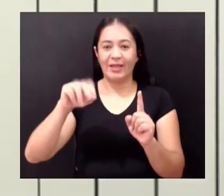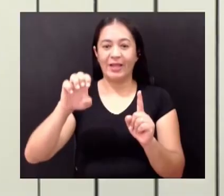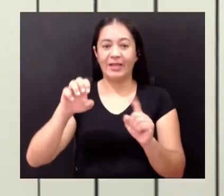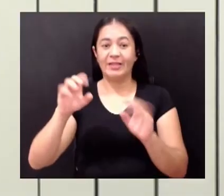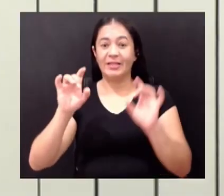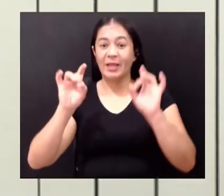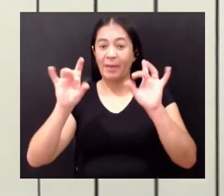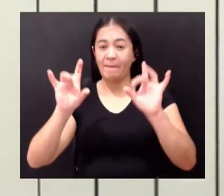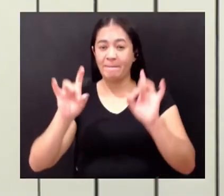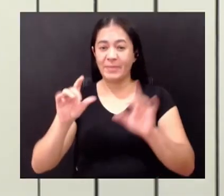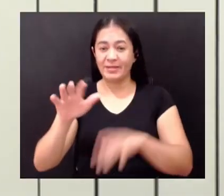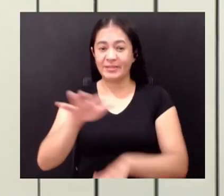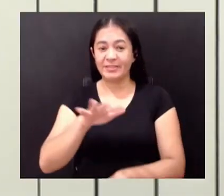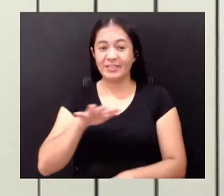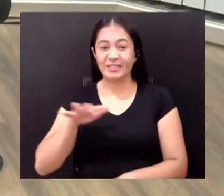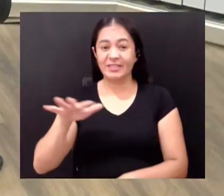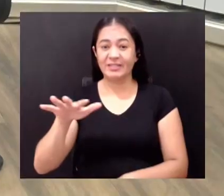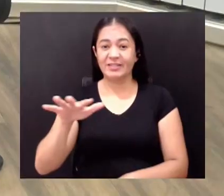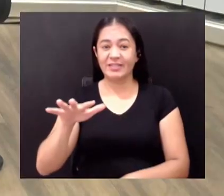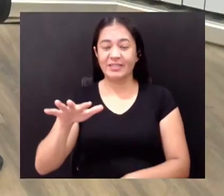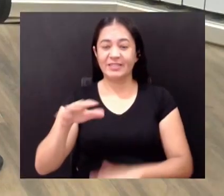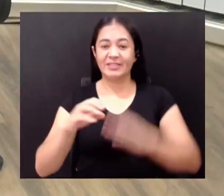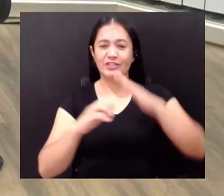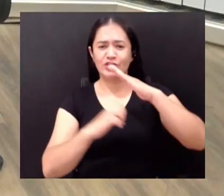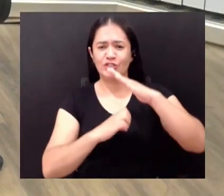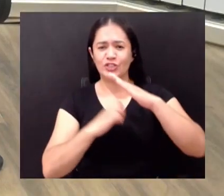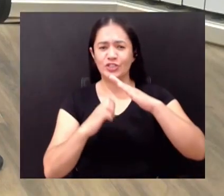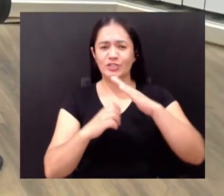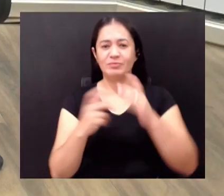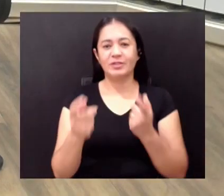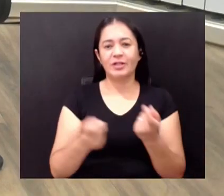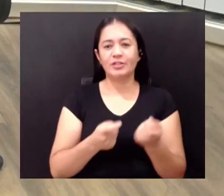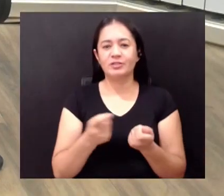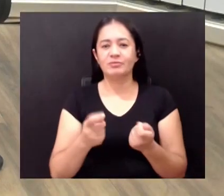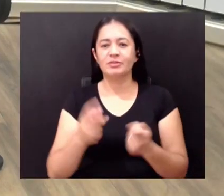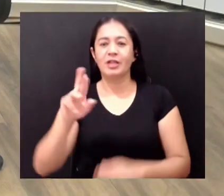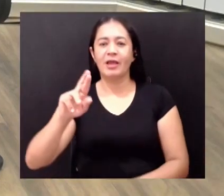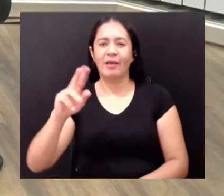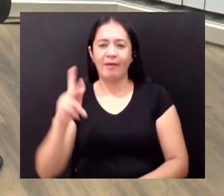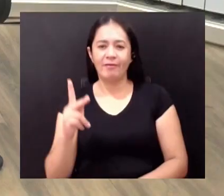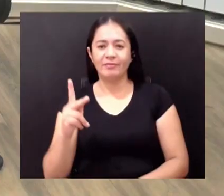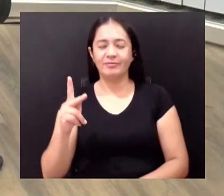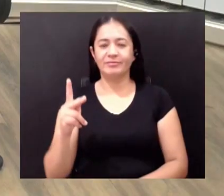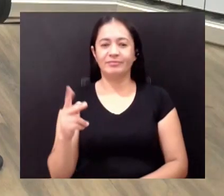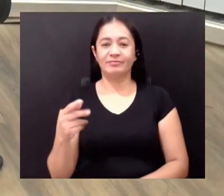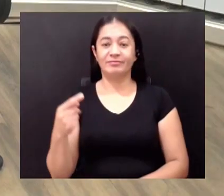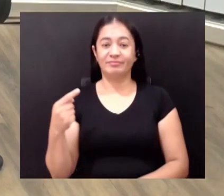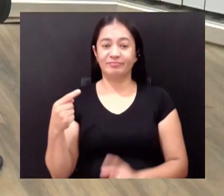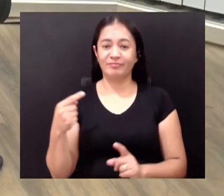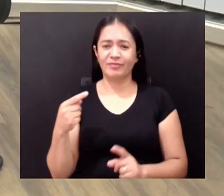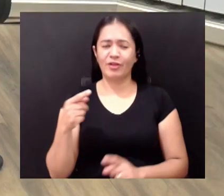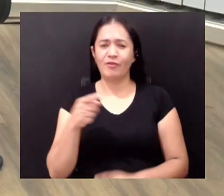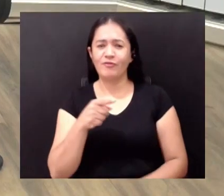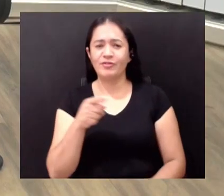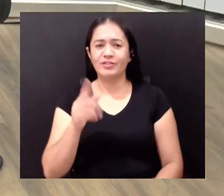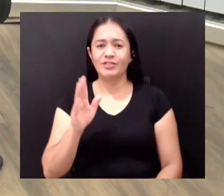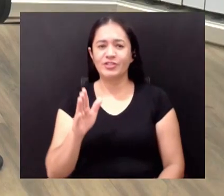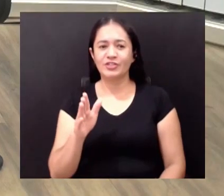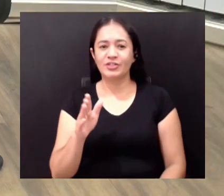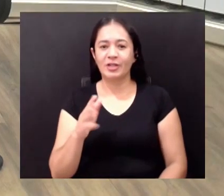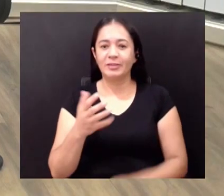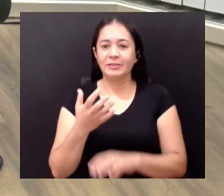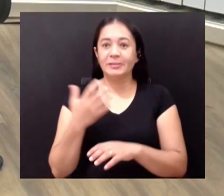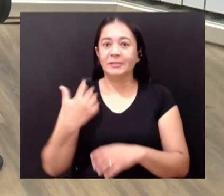área de empresas, gestão de pessoas. Aline, acho que você está com um abacaxi aí para lidar